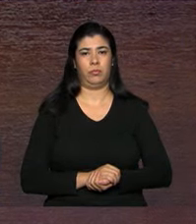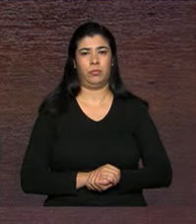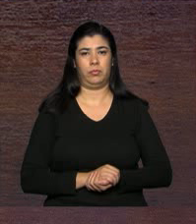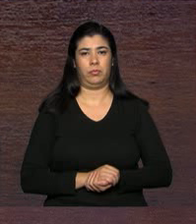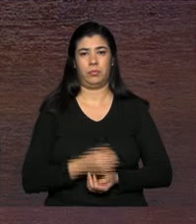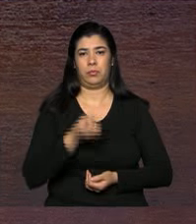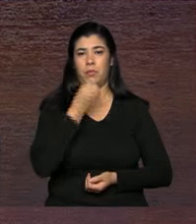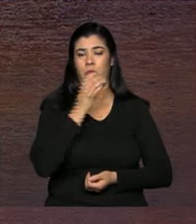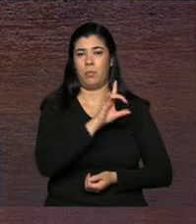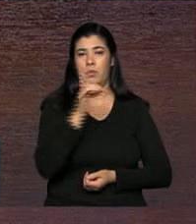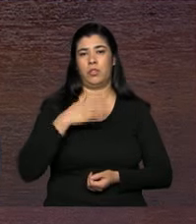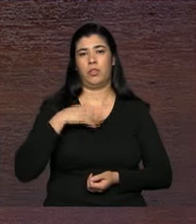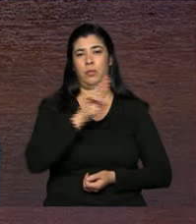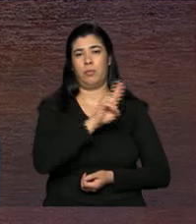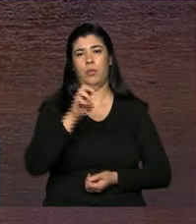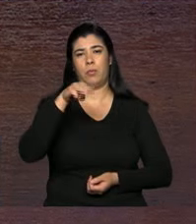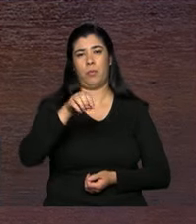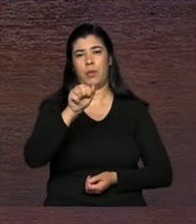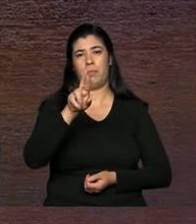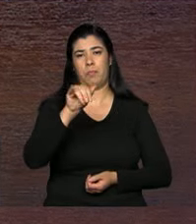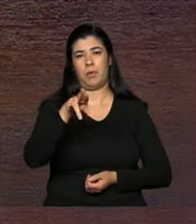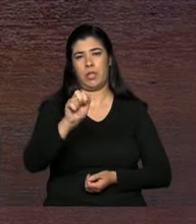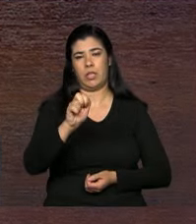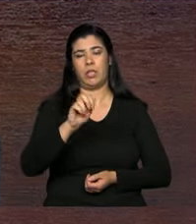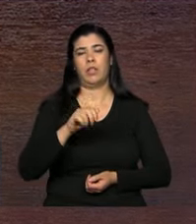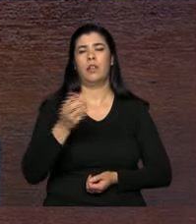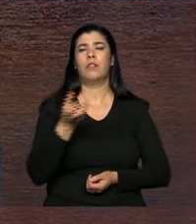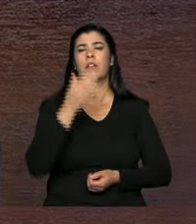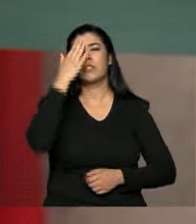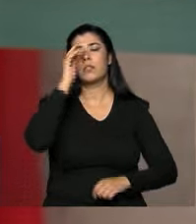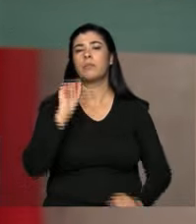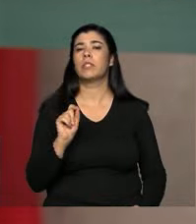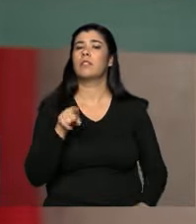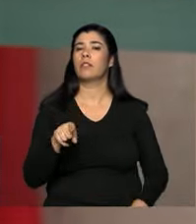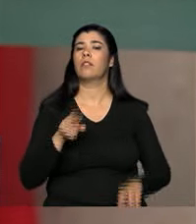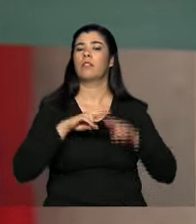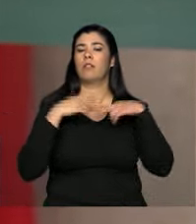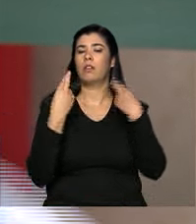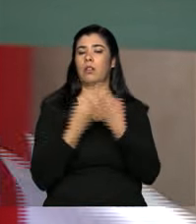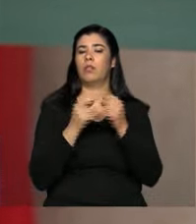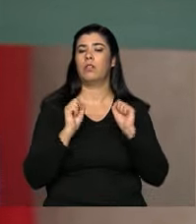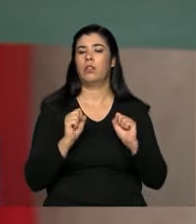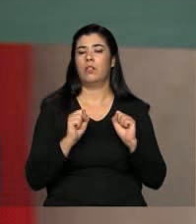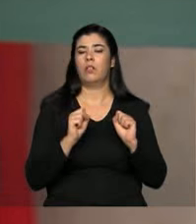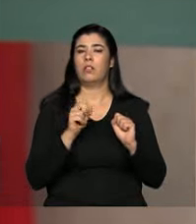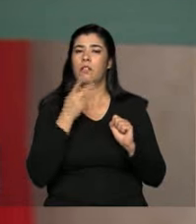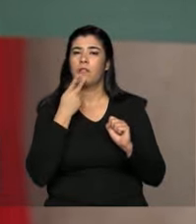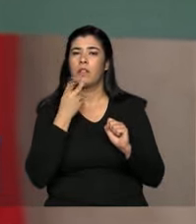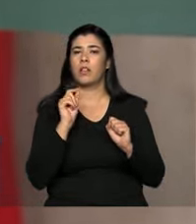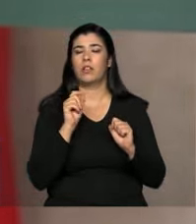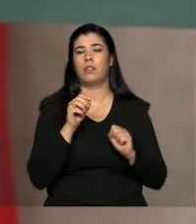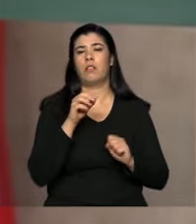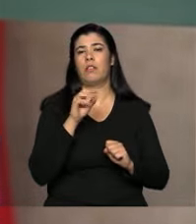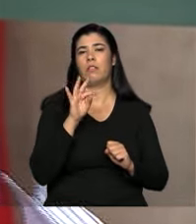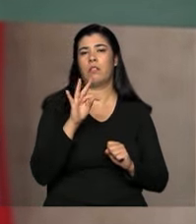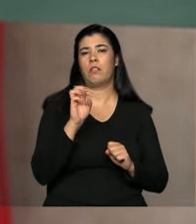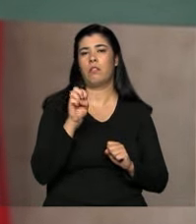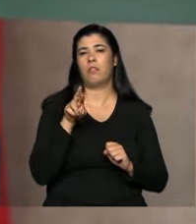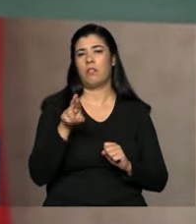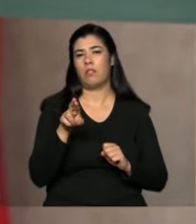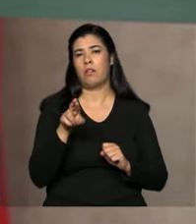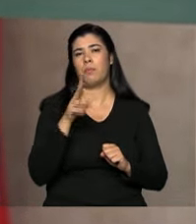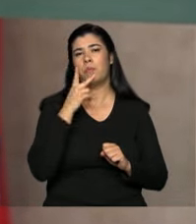Marina francisquini da Globo News eu queria saber se nessa reunião eh sobre a provável saída do vice-presidente Michel termer vocês